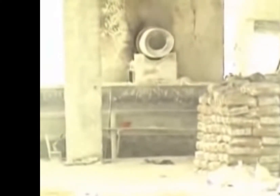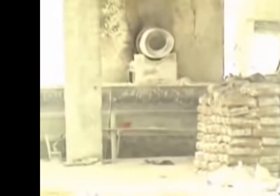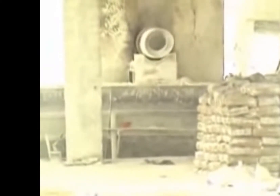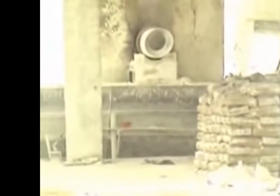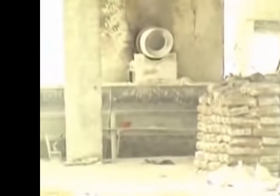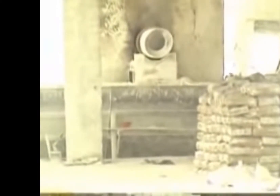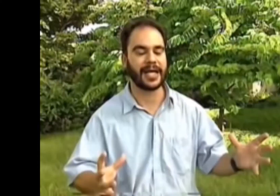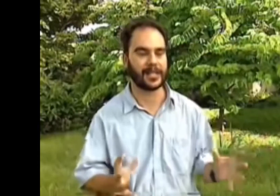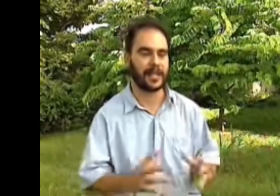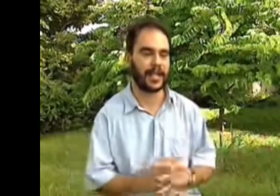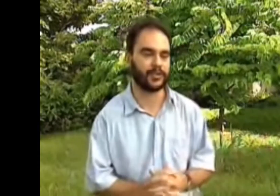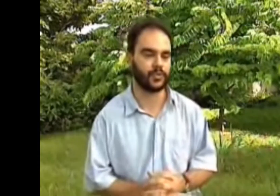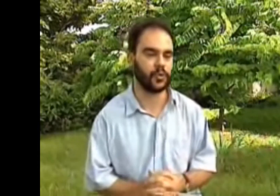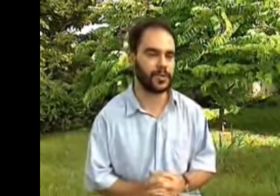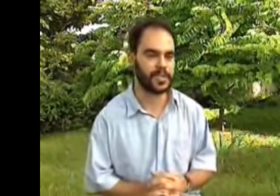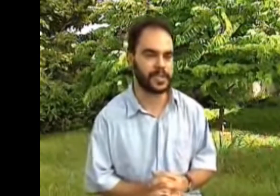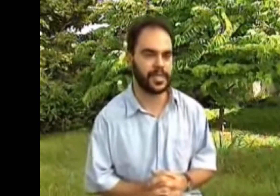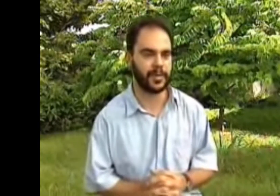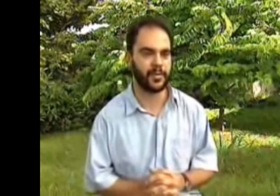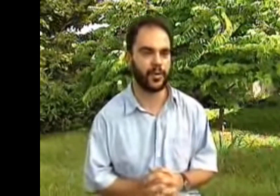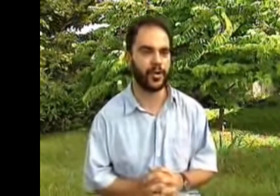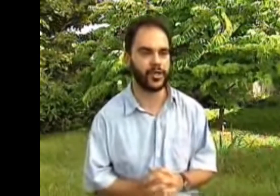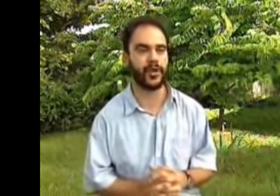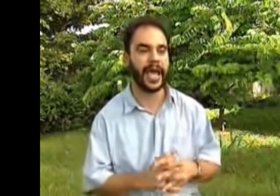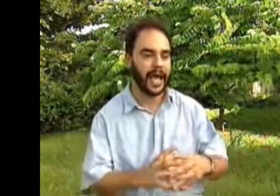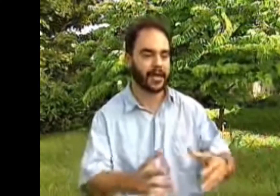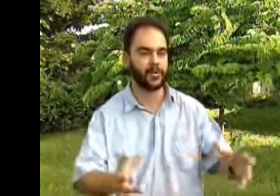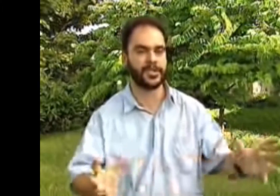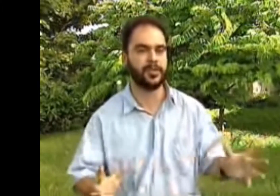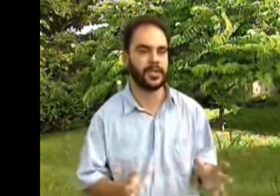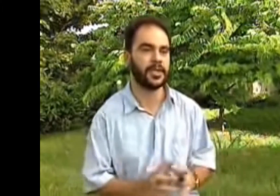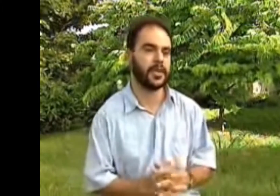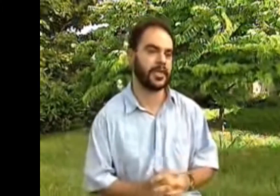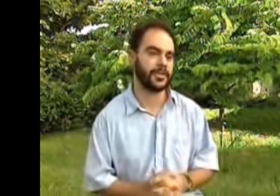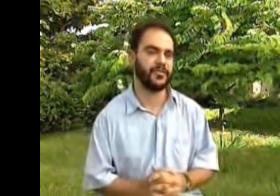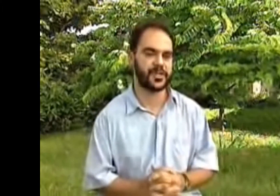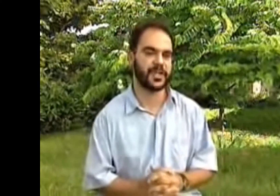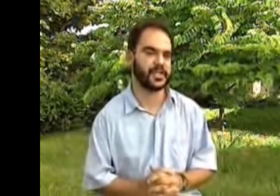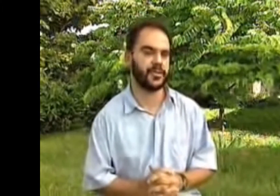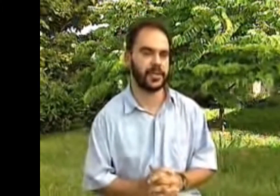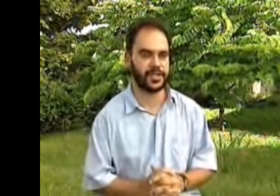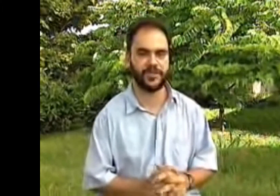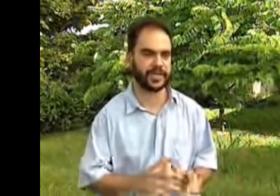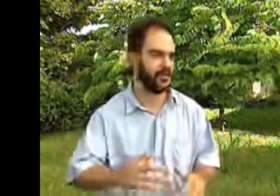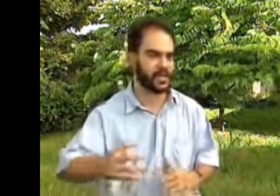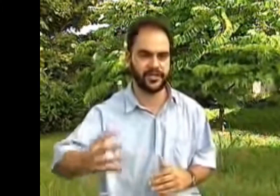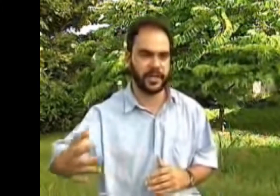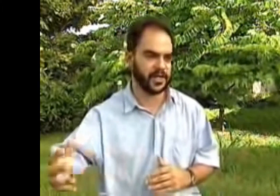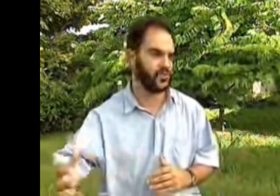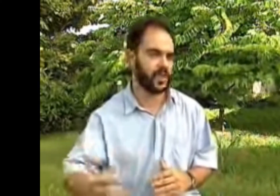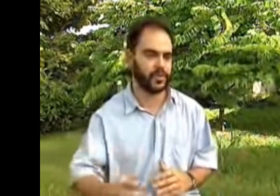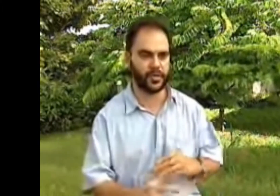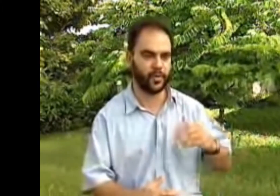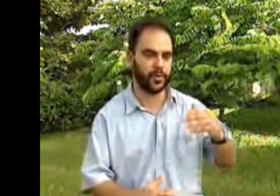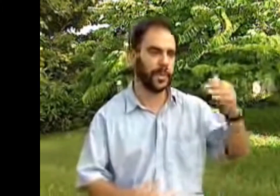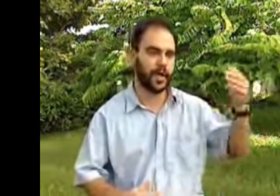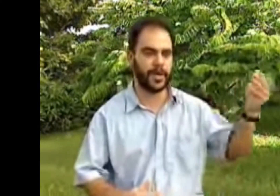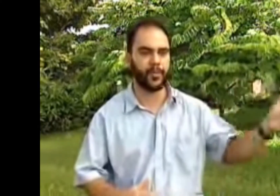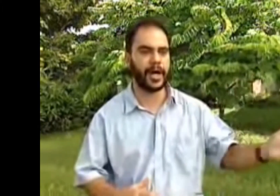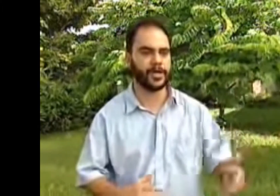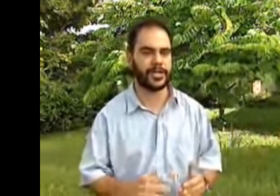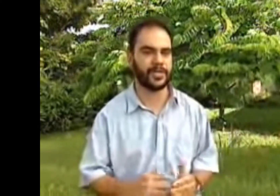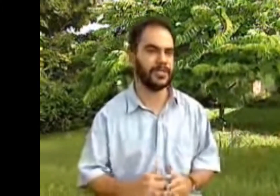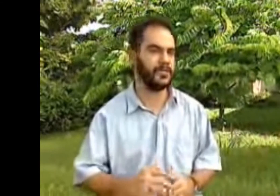A principal ameaça a todo esse sistema biológico é a remoção da vegetação nativa através de várias formas, como